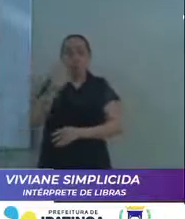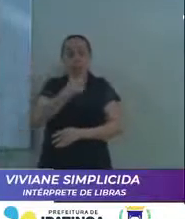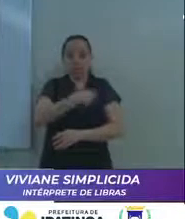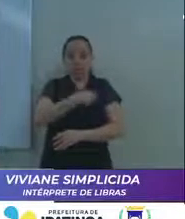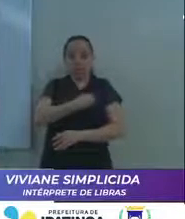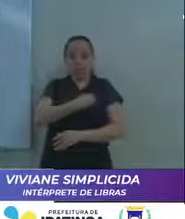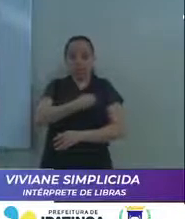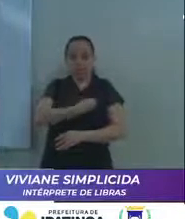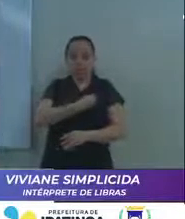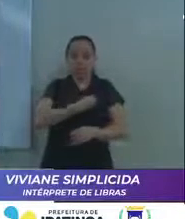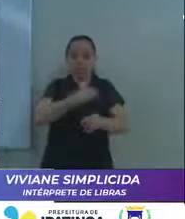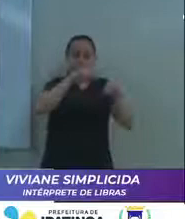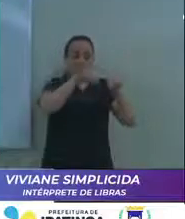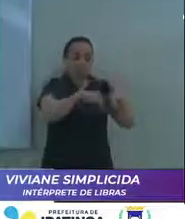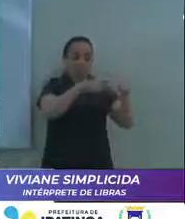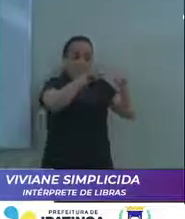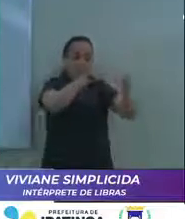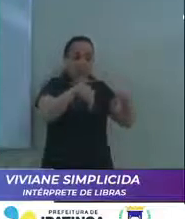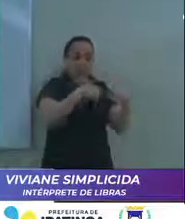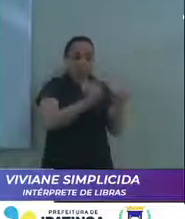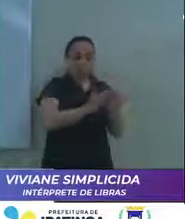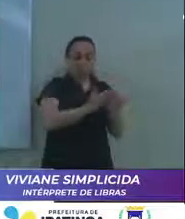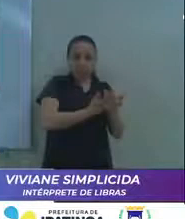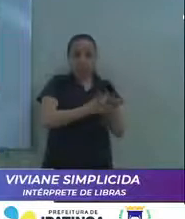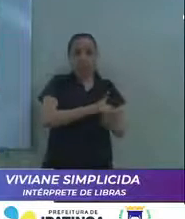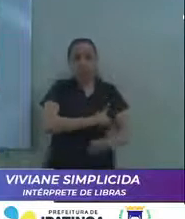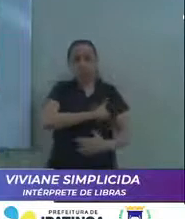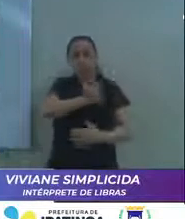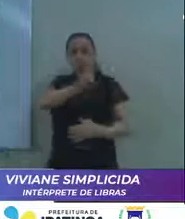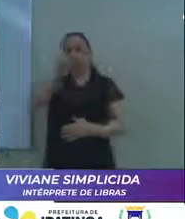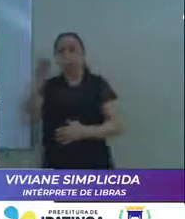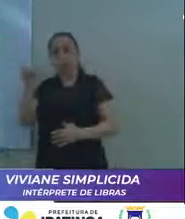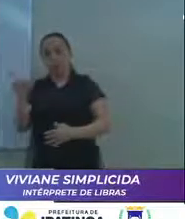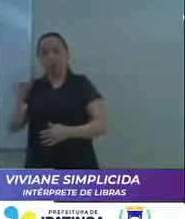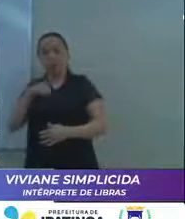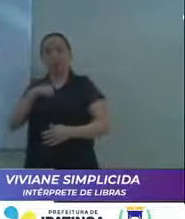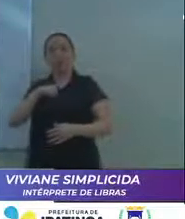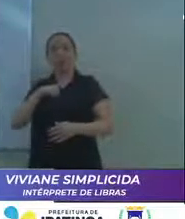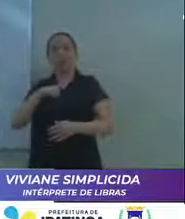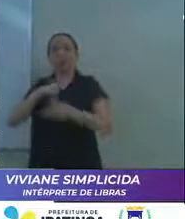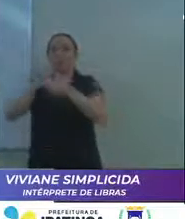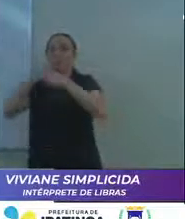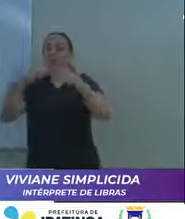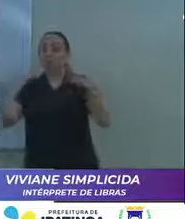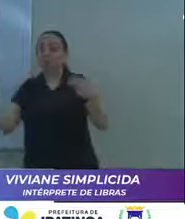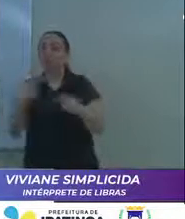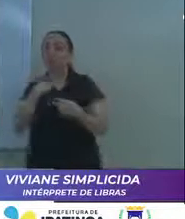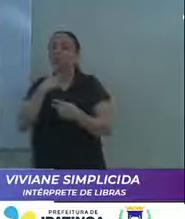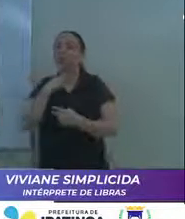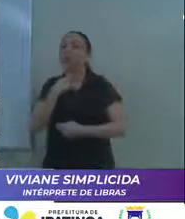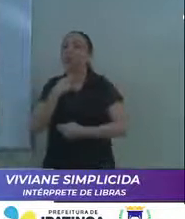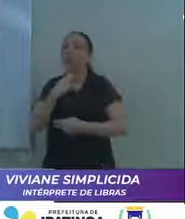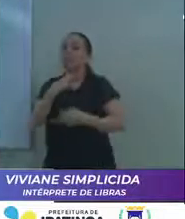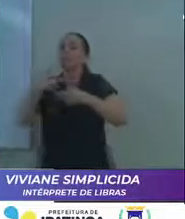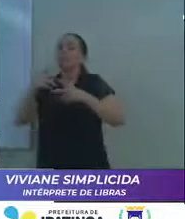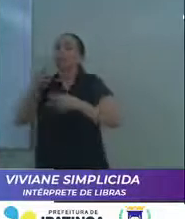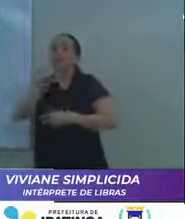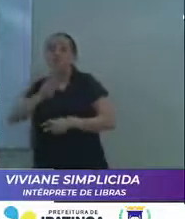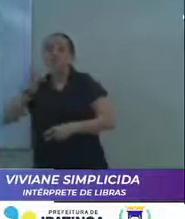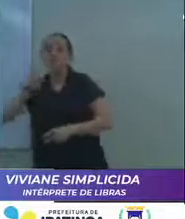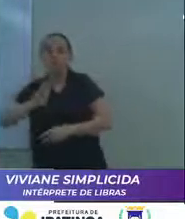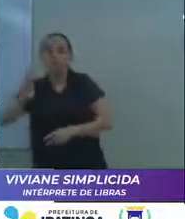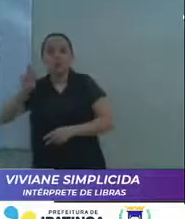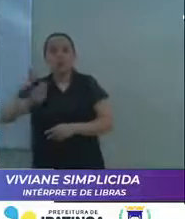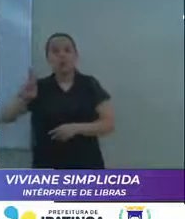de aula, ela também tem um impacto muito grande na nossa voz. A gente tem uma demanda vocal e, às vezes, o